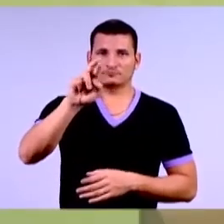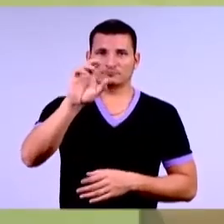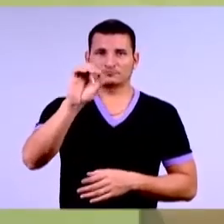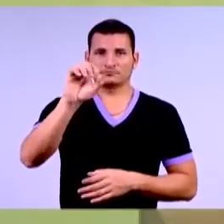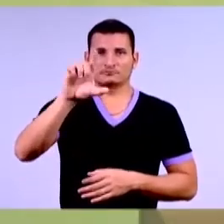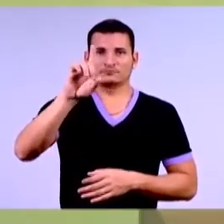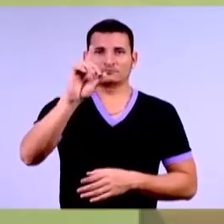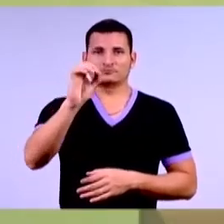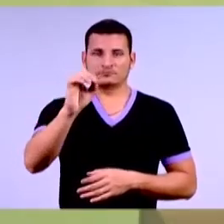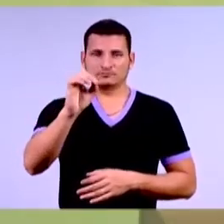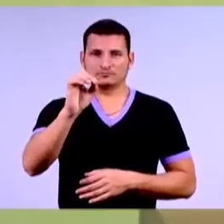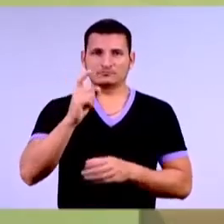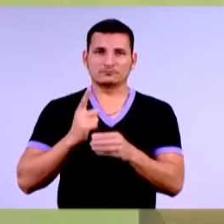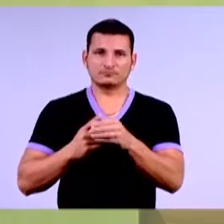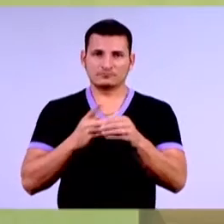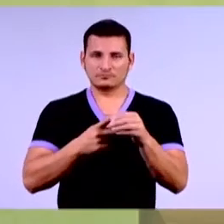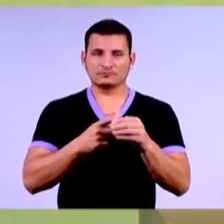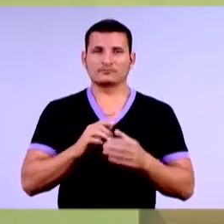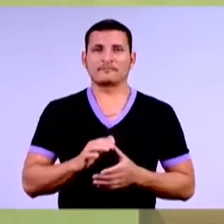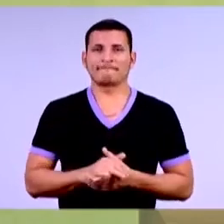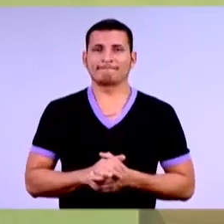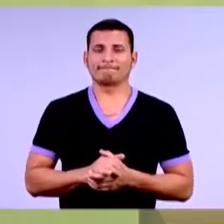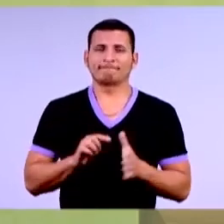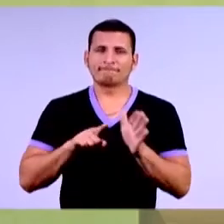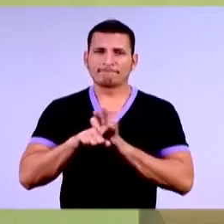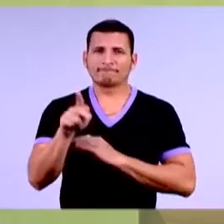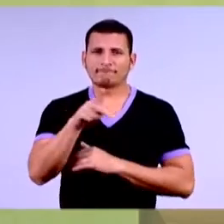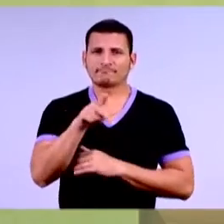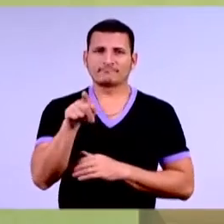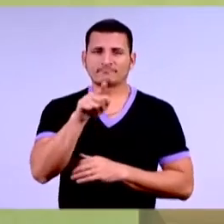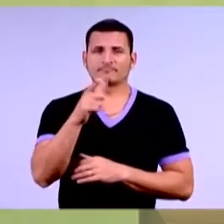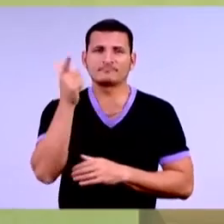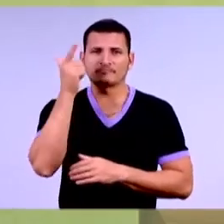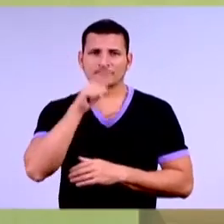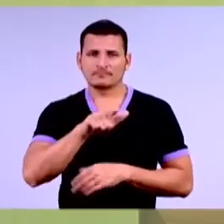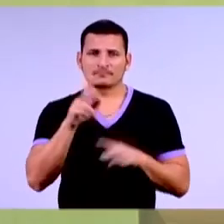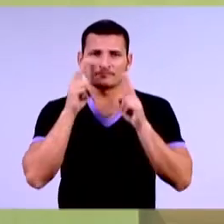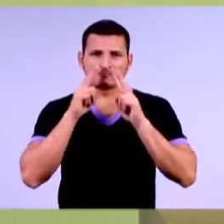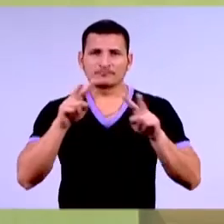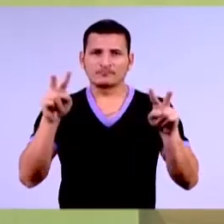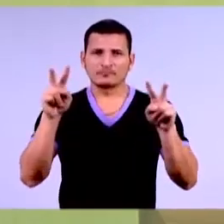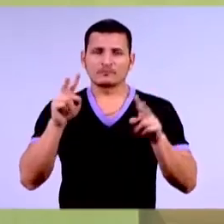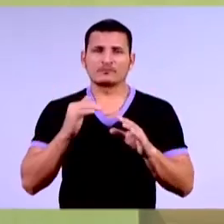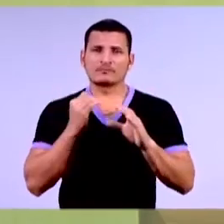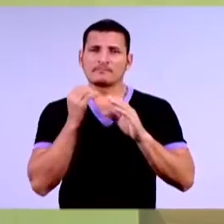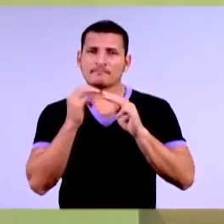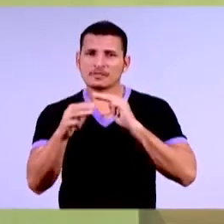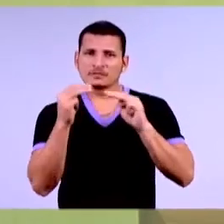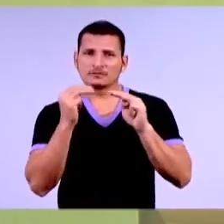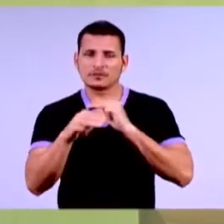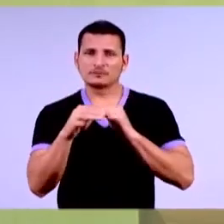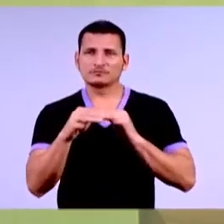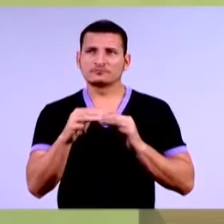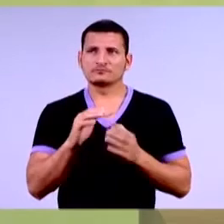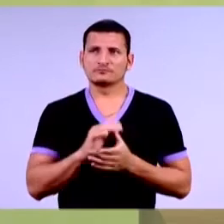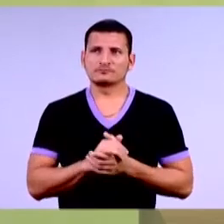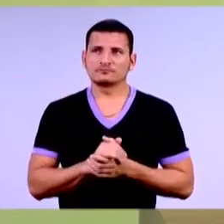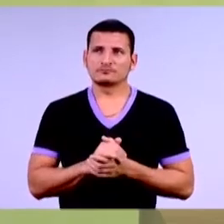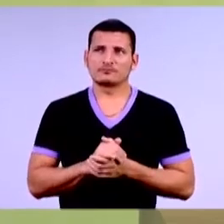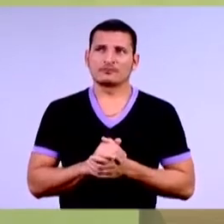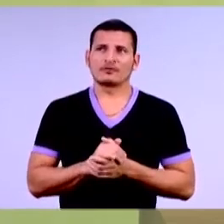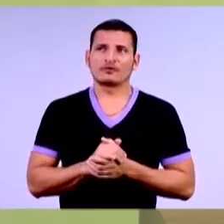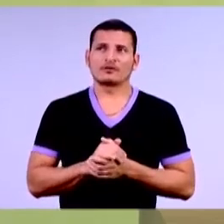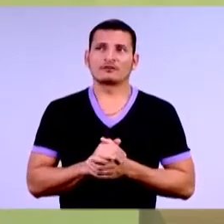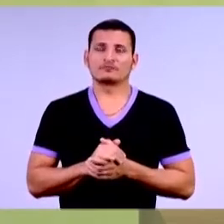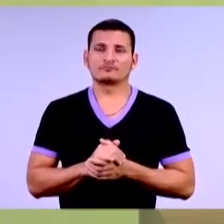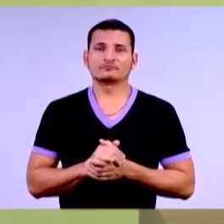a professora você está conseguindo visualizar as mensagens enviadas para você naquele momento eu não estava porque